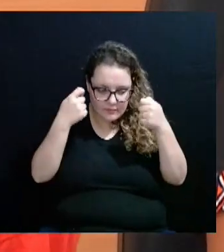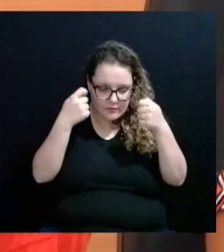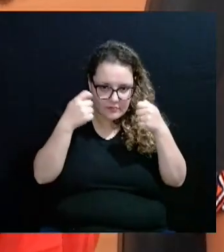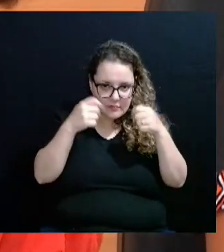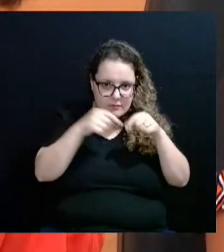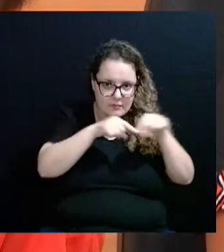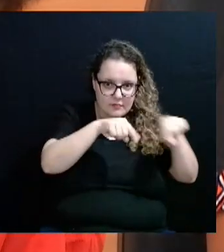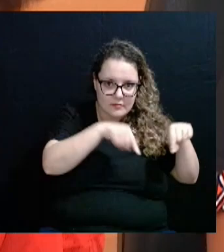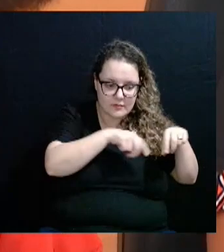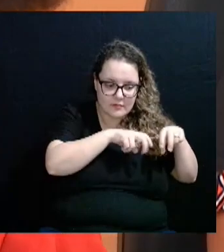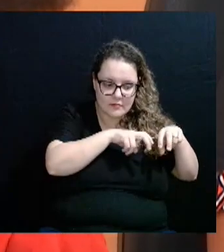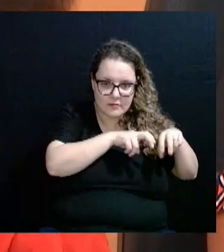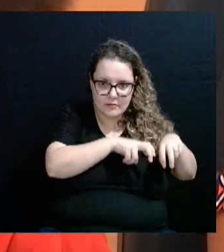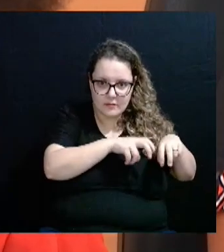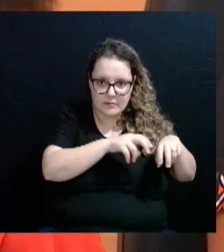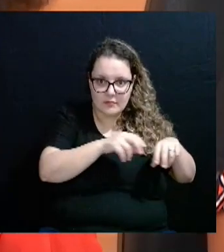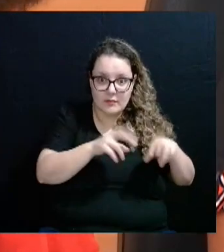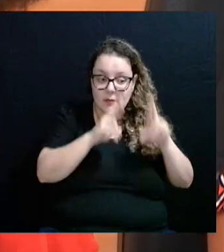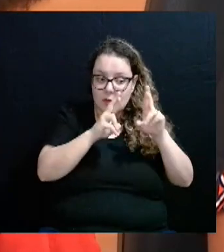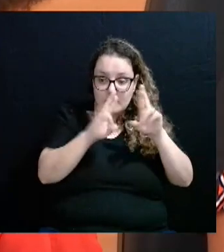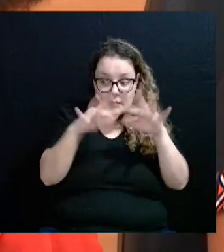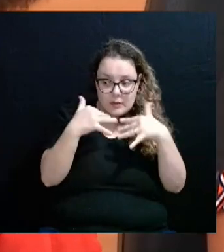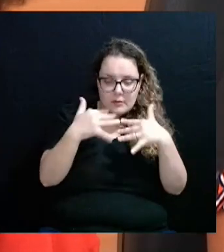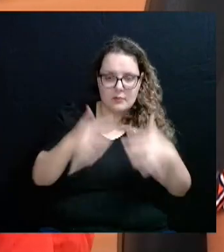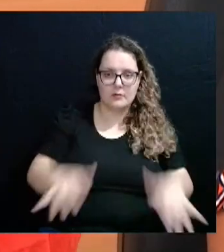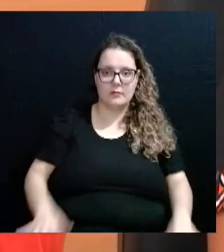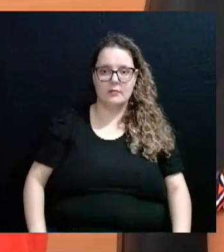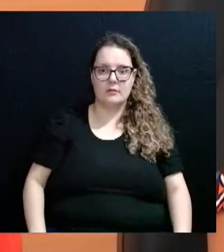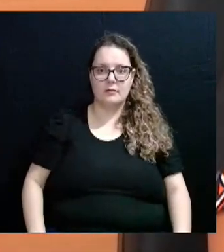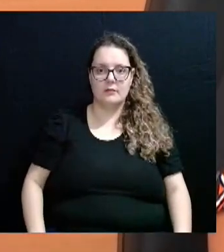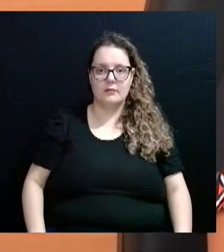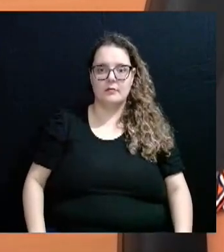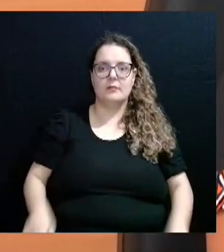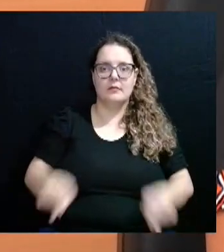para não ser visto, mas ao mesmo tempo enxergando todo mundo.